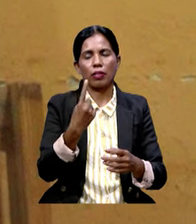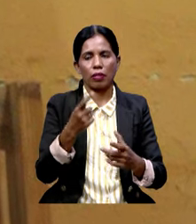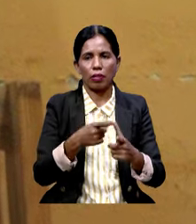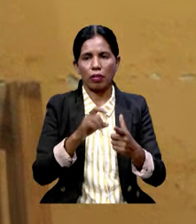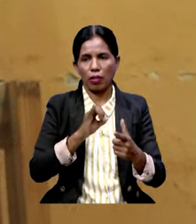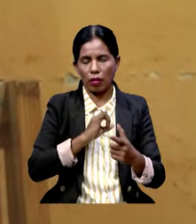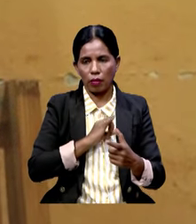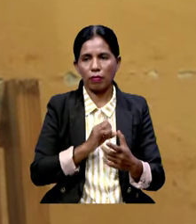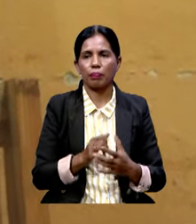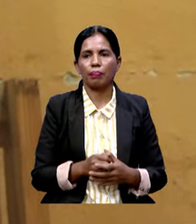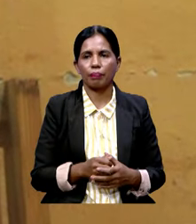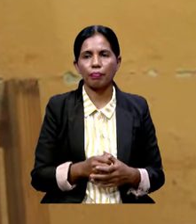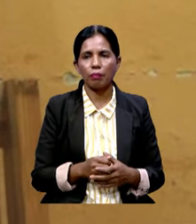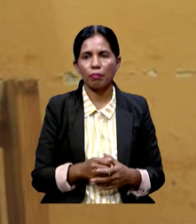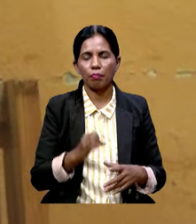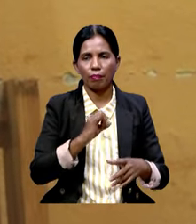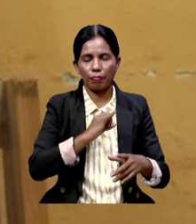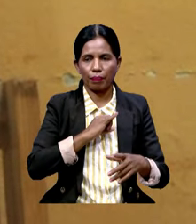how mos